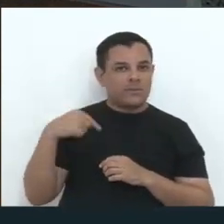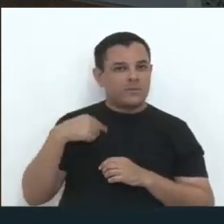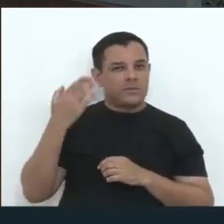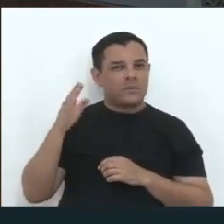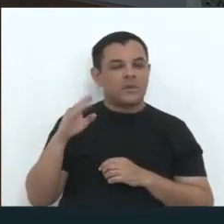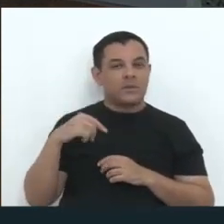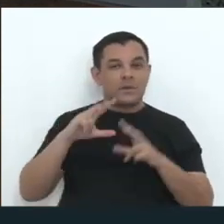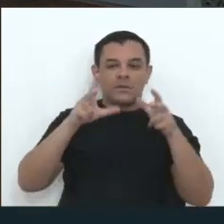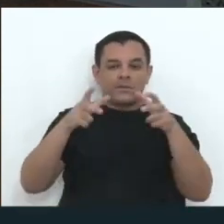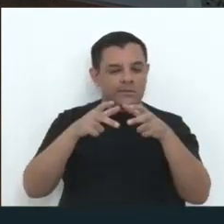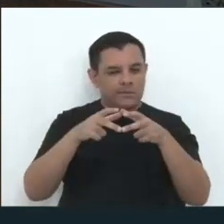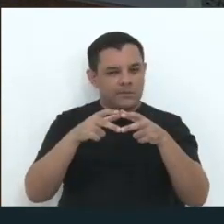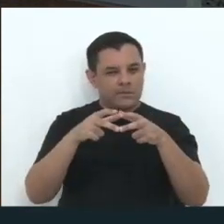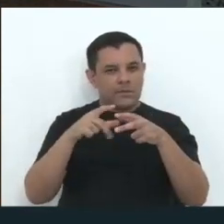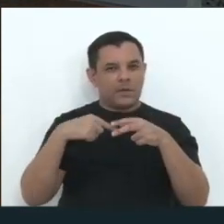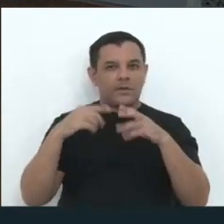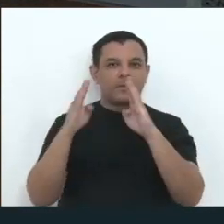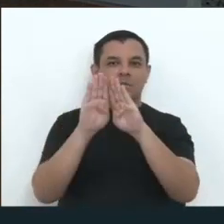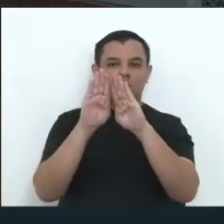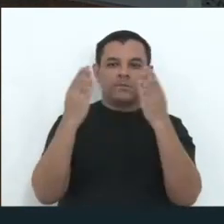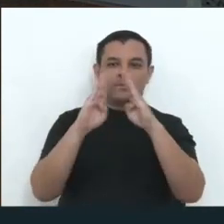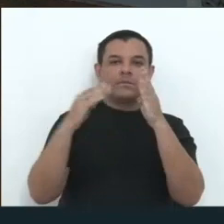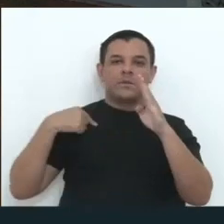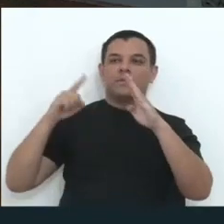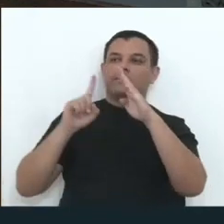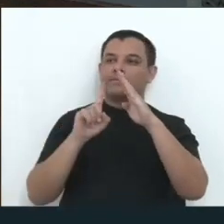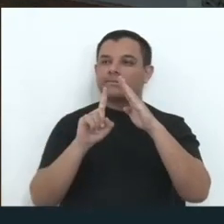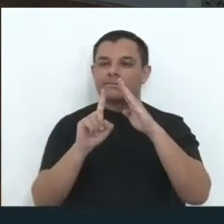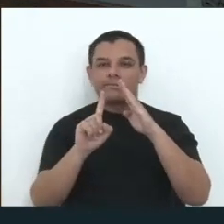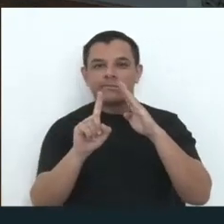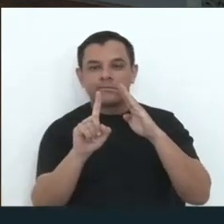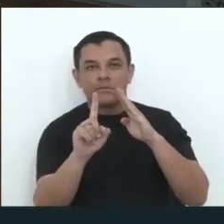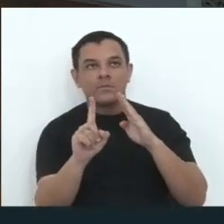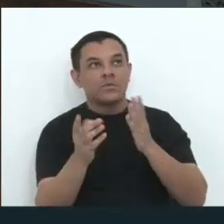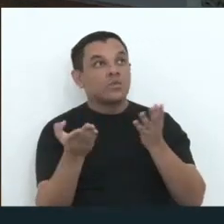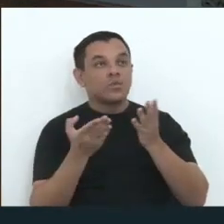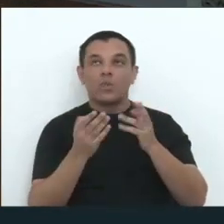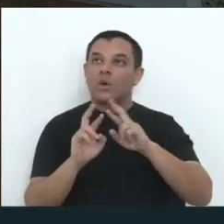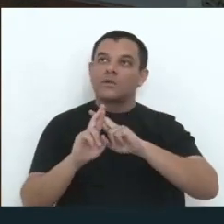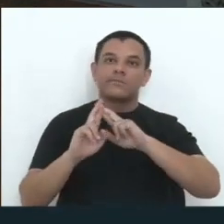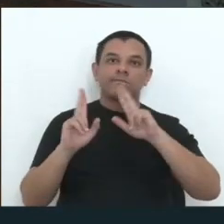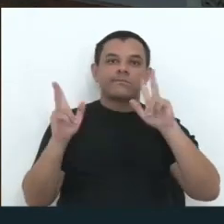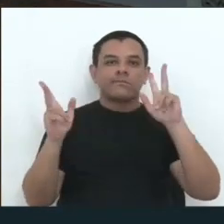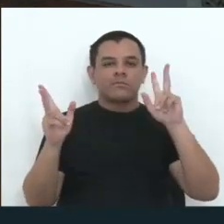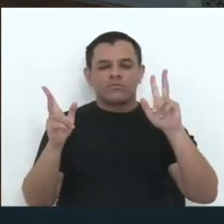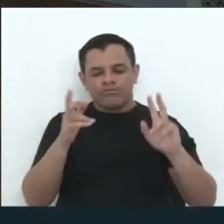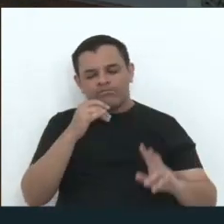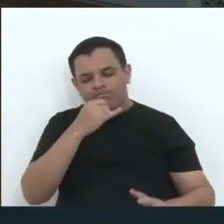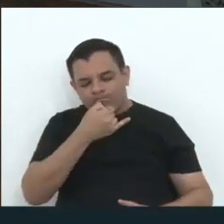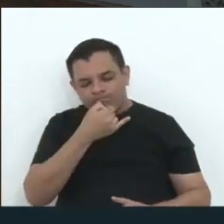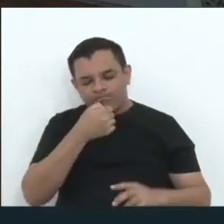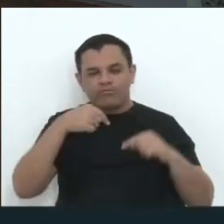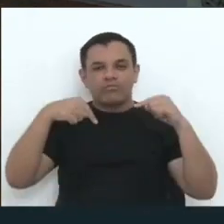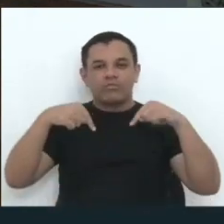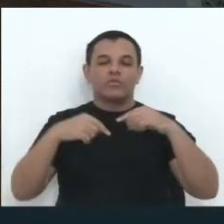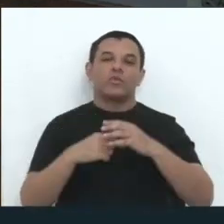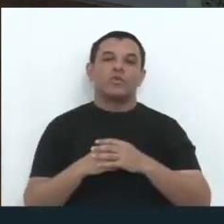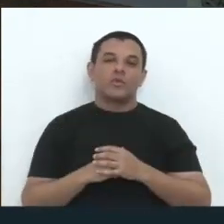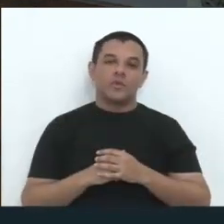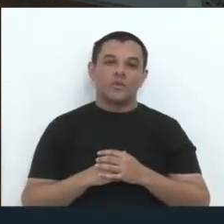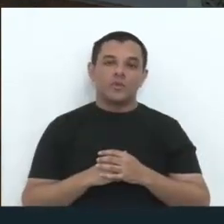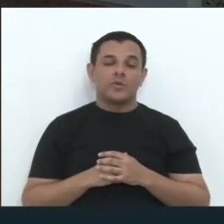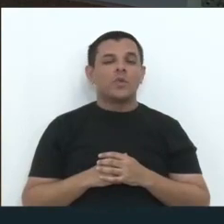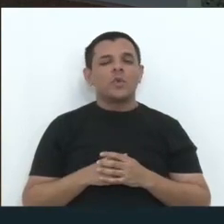plenário dessa casa, para mim foi um dia diferente, foi um dia triste. Um dia